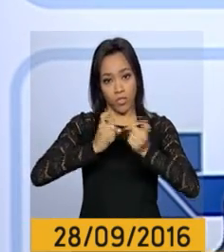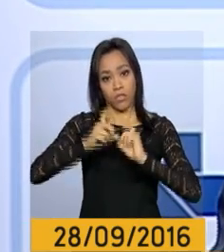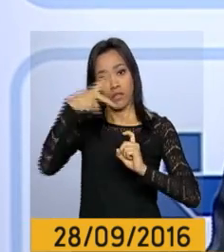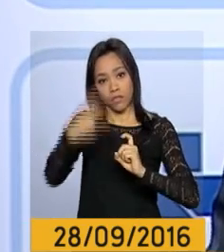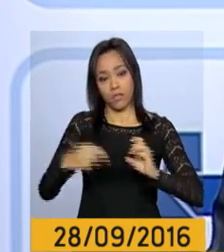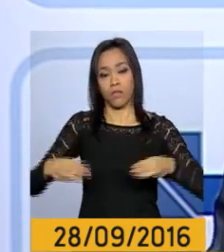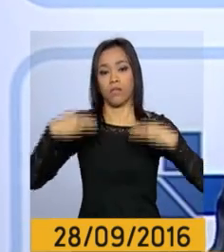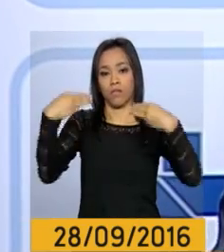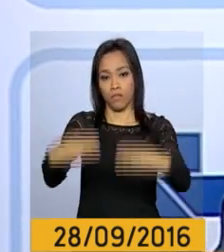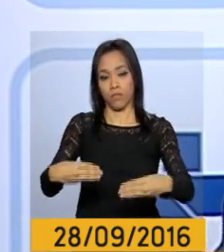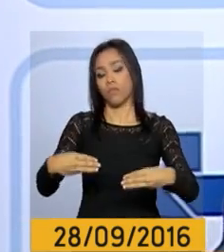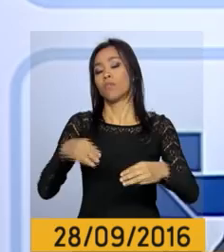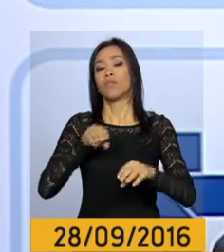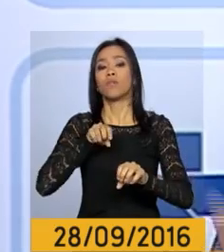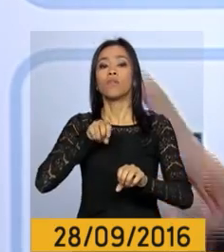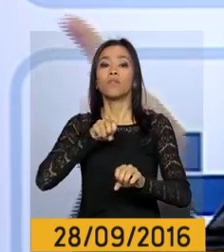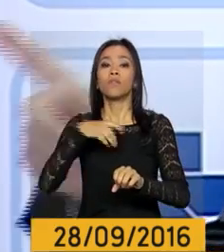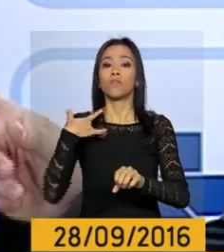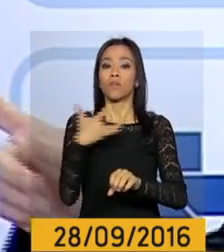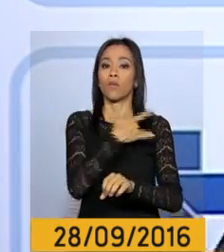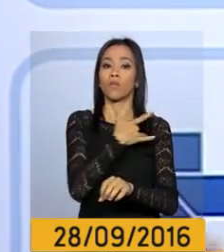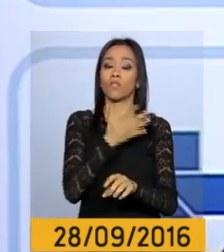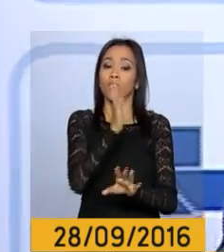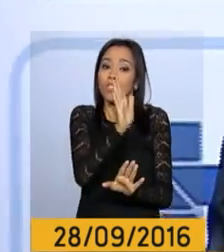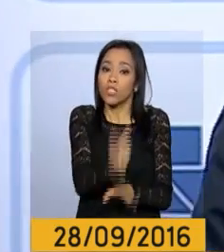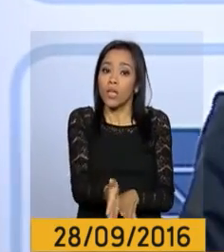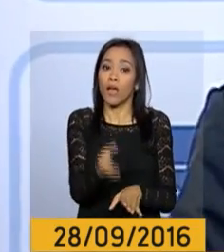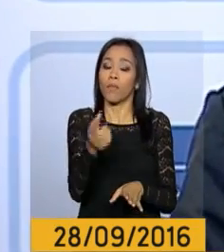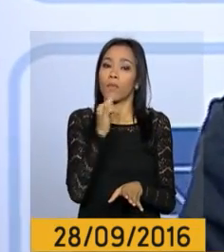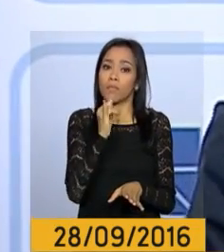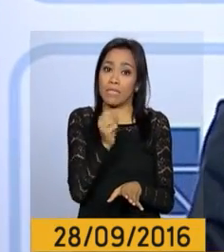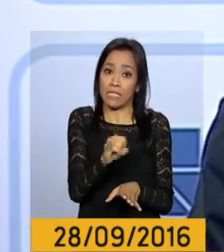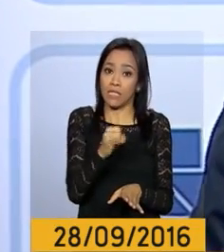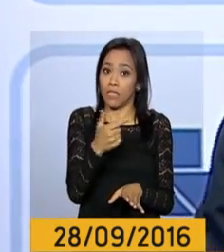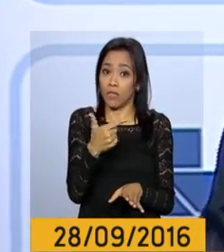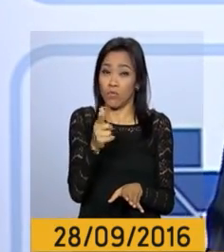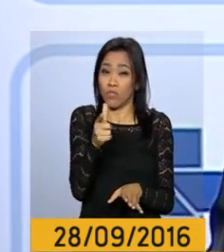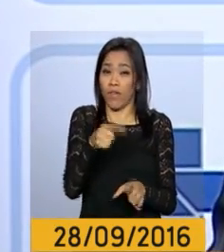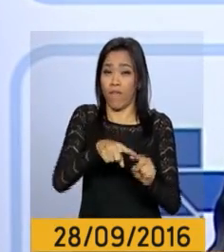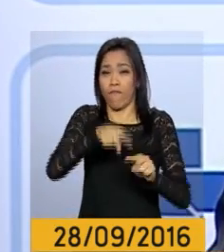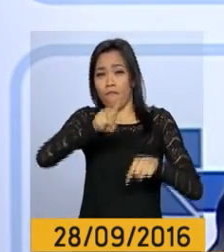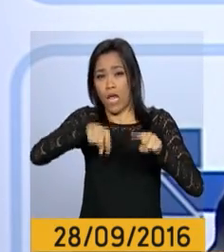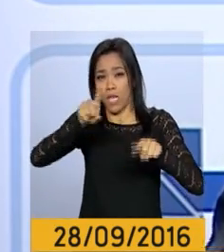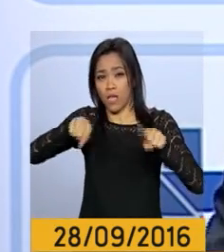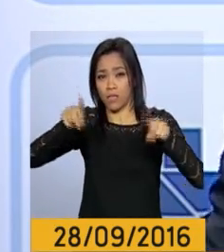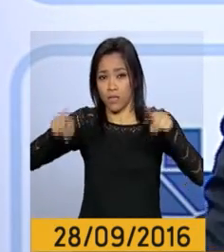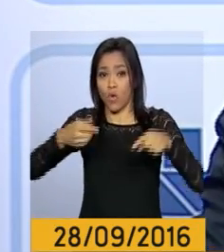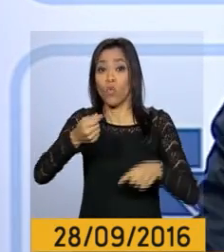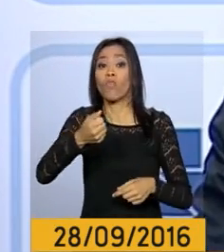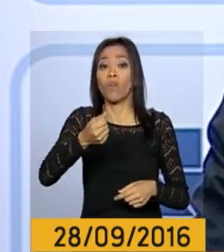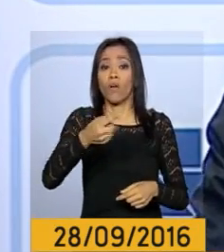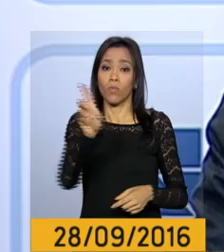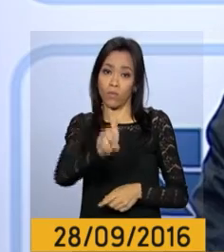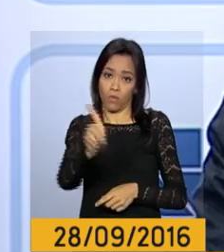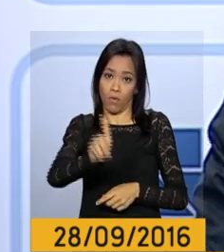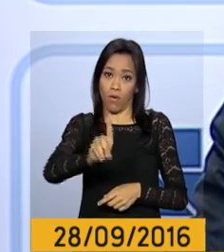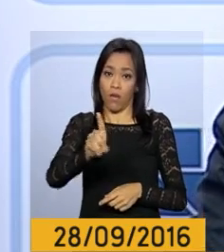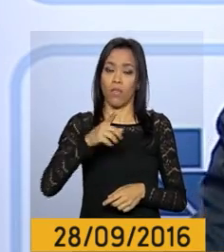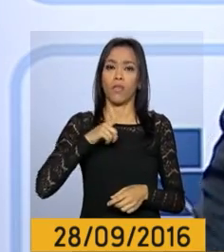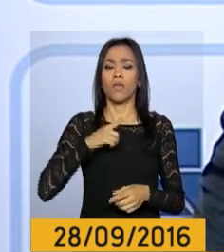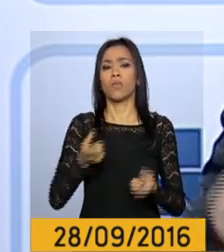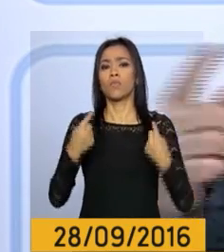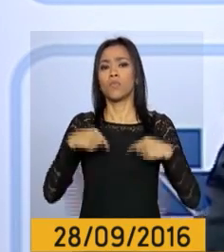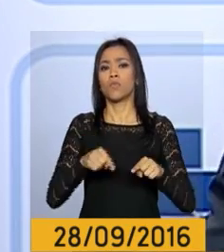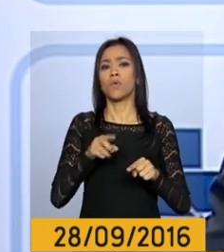bilhão e 50 milhões aqui se não houver variação do dólar nós ainda temos o ipc a